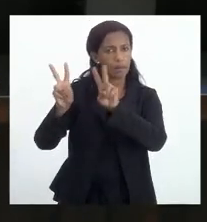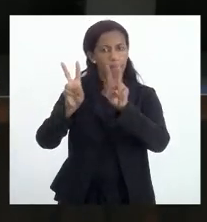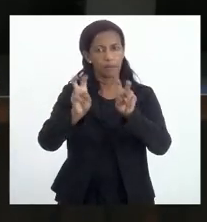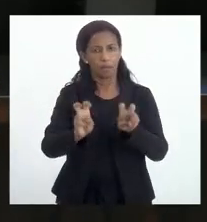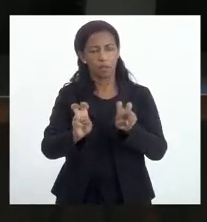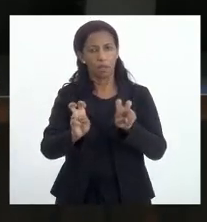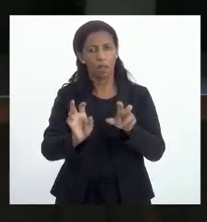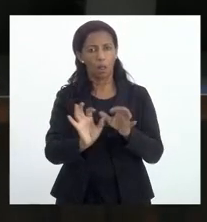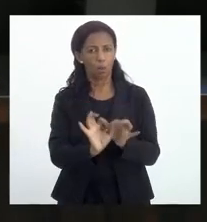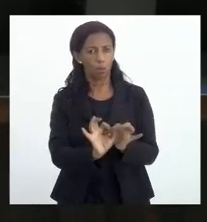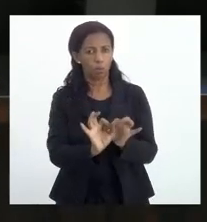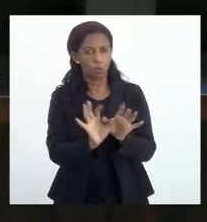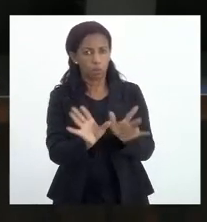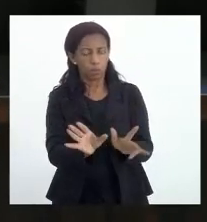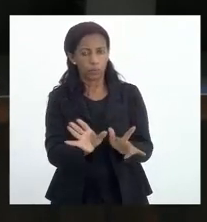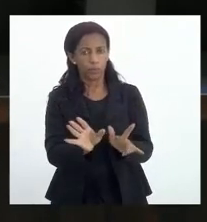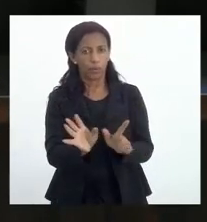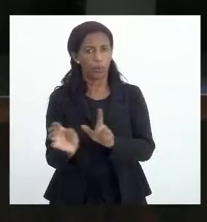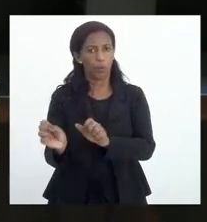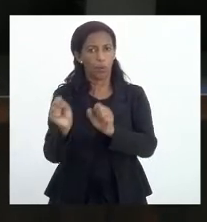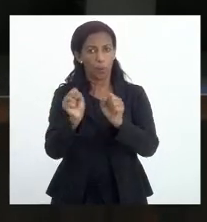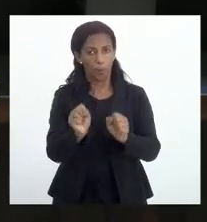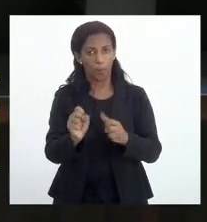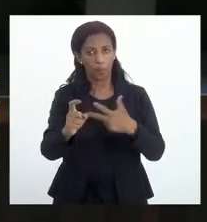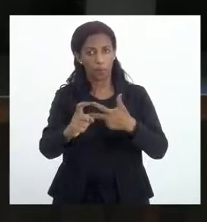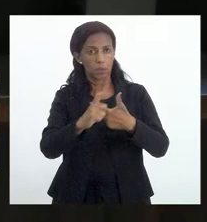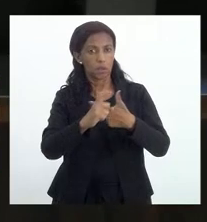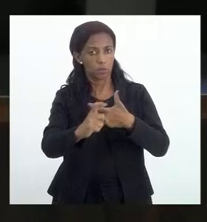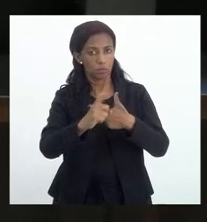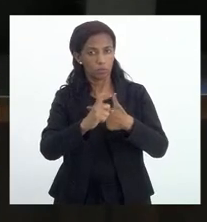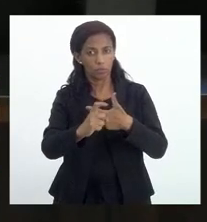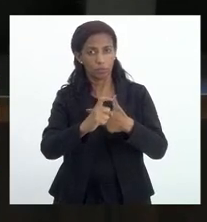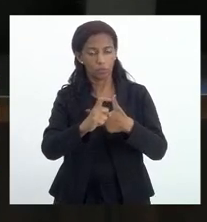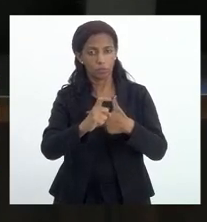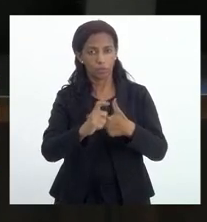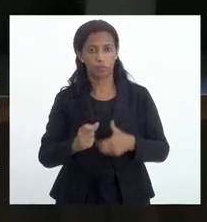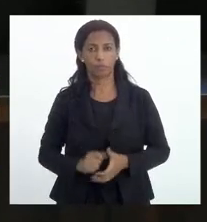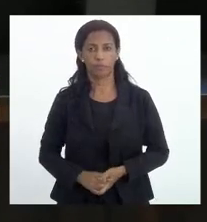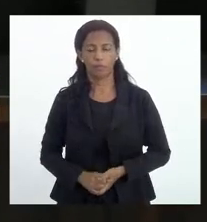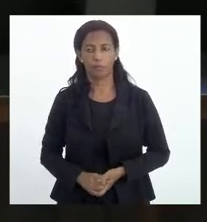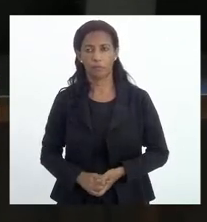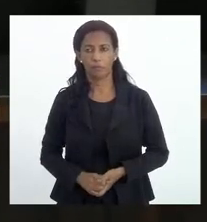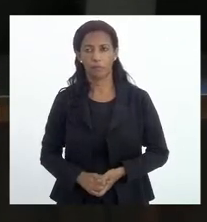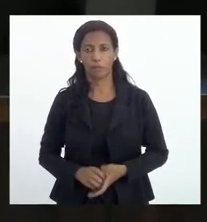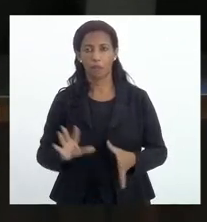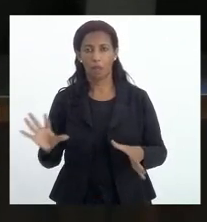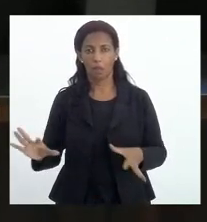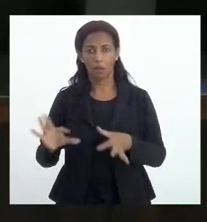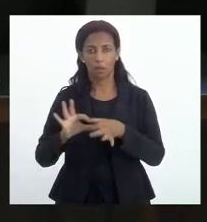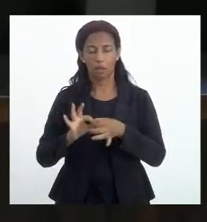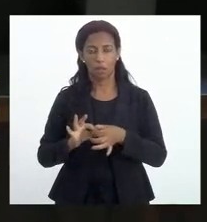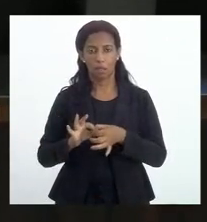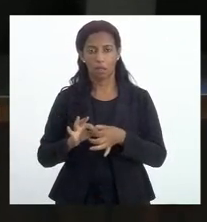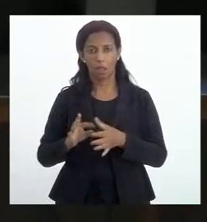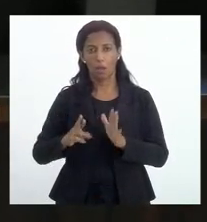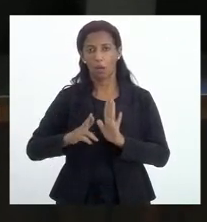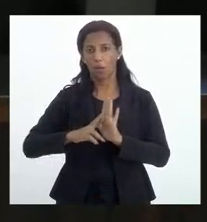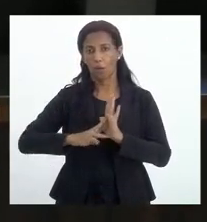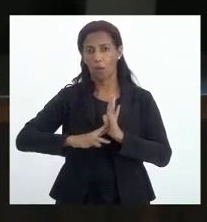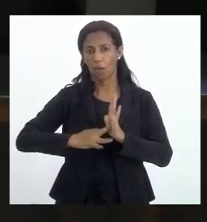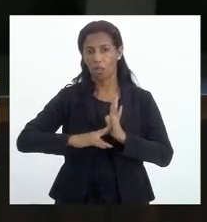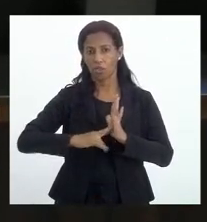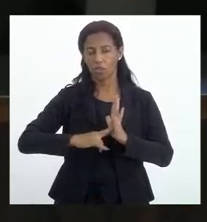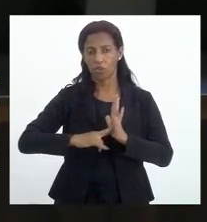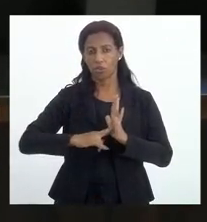de autorizar o Poder Executivo a aderir ao regime de